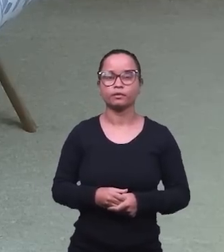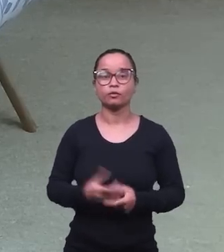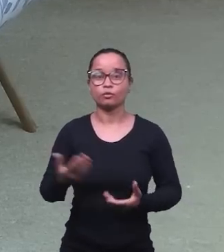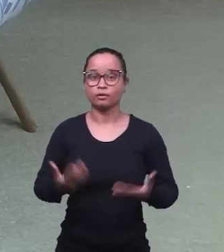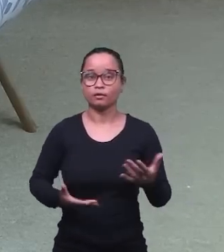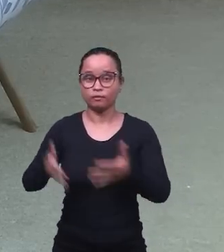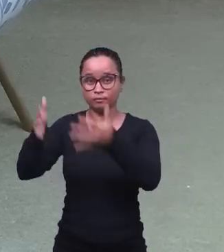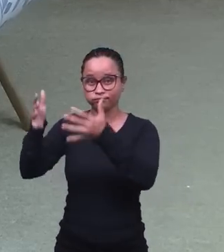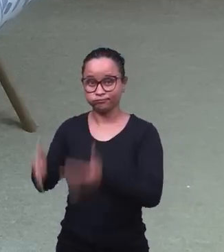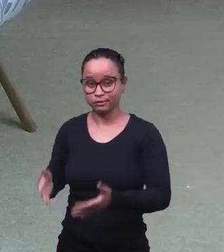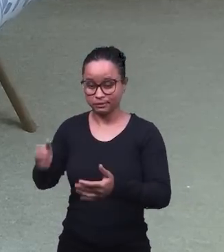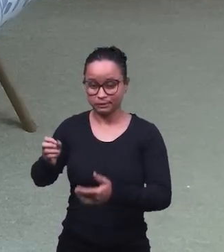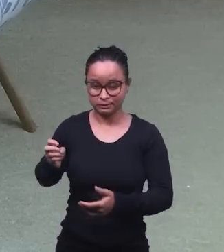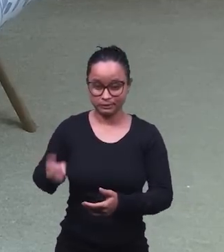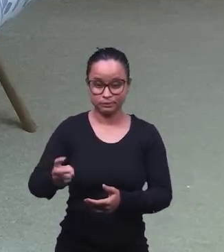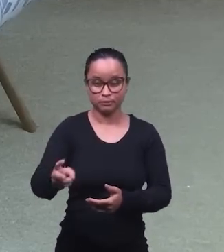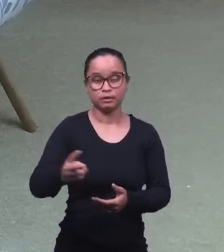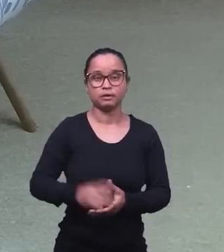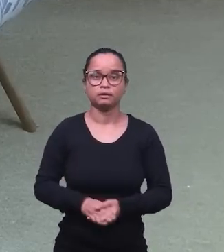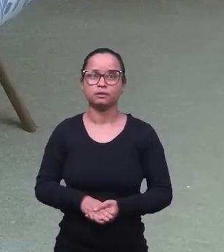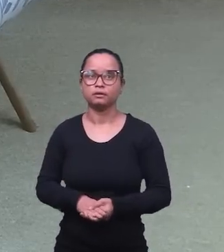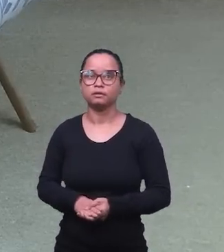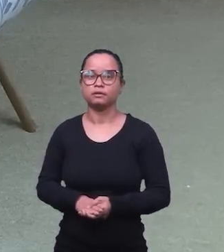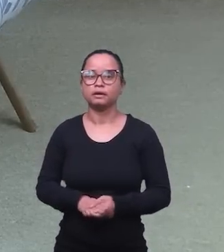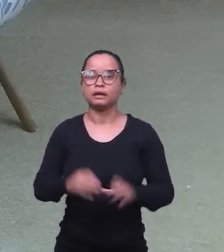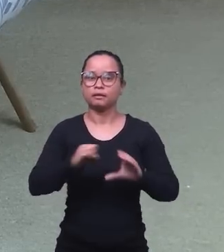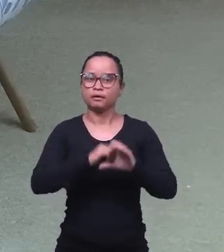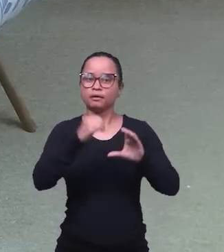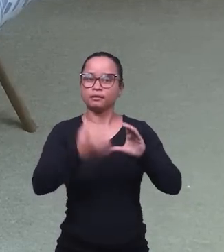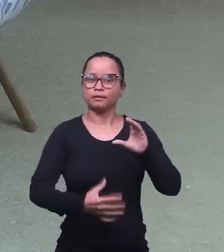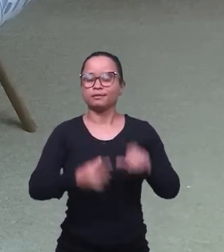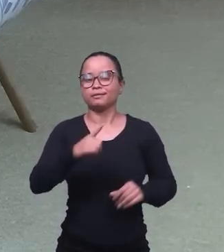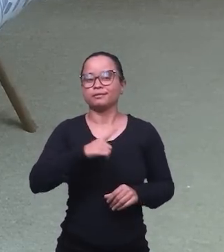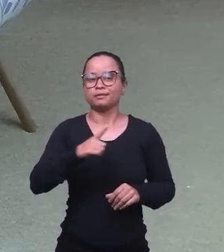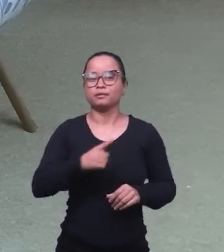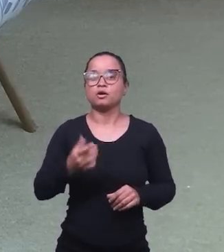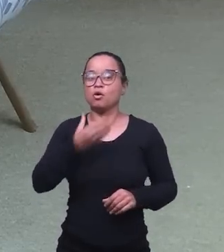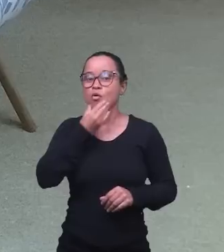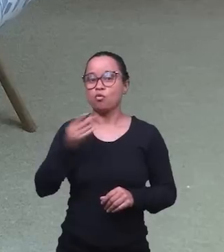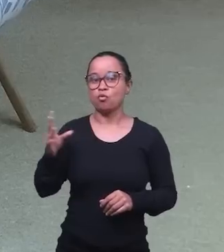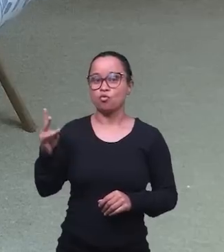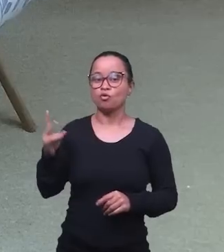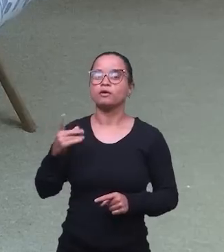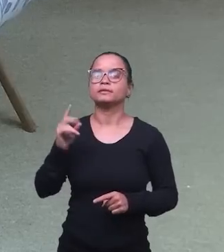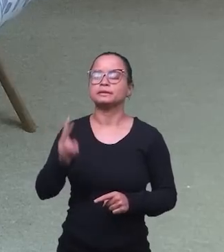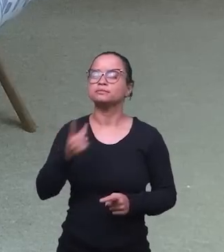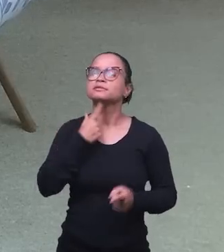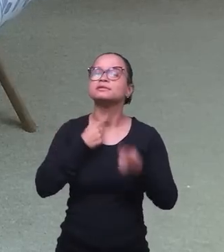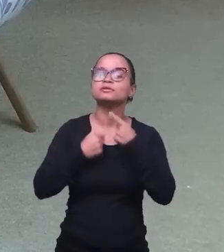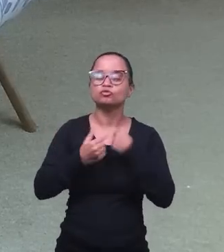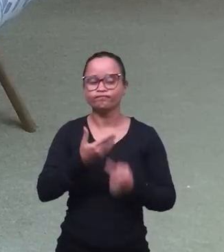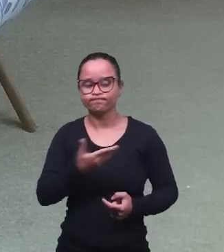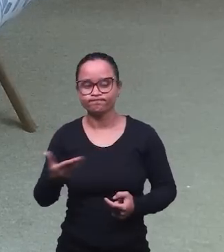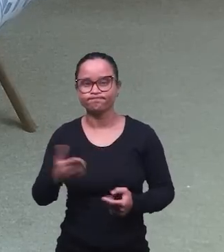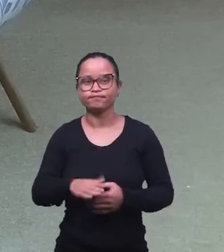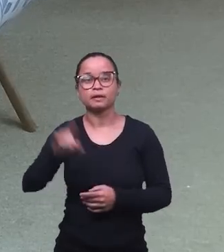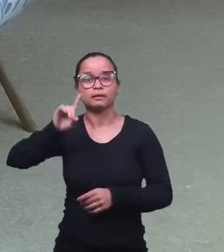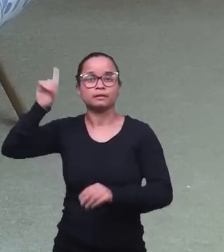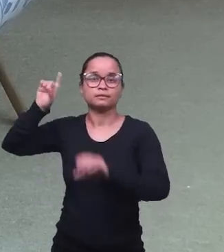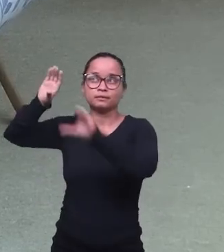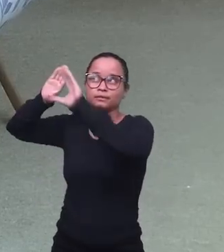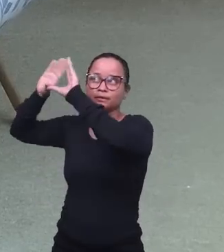a igreja fiel, ela sempre manteve as suas características. E o noivo sempre a desejou.